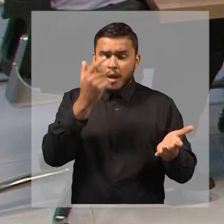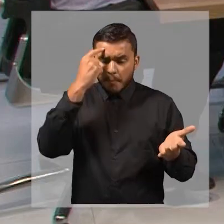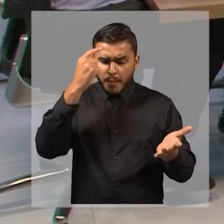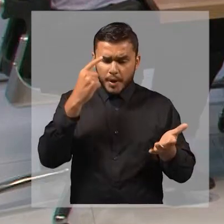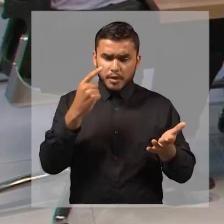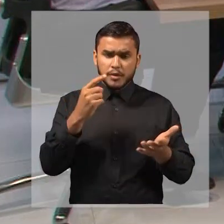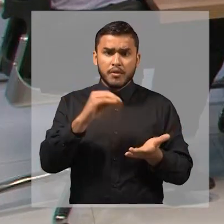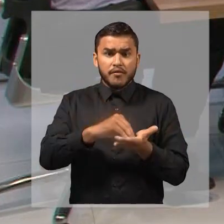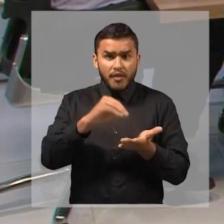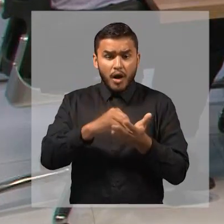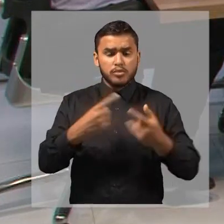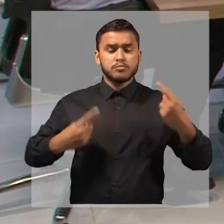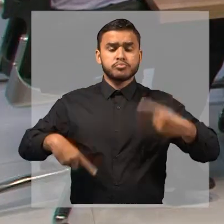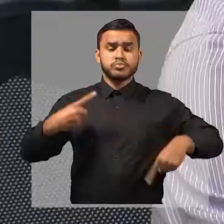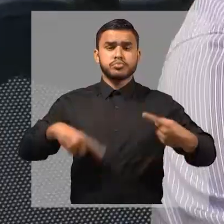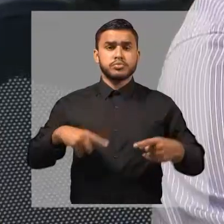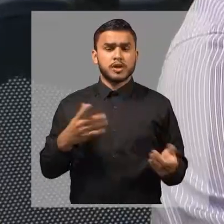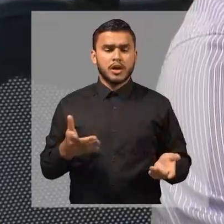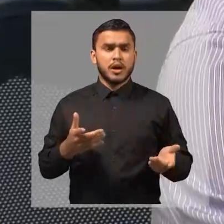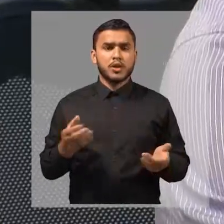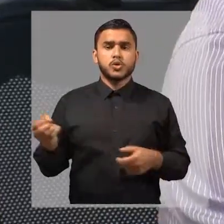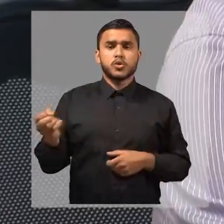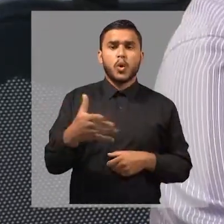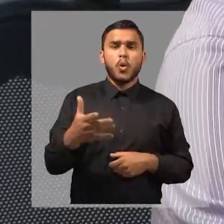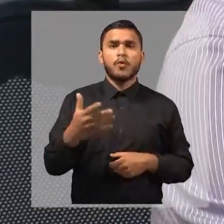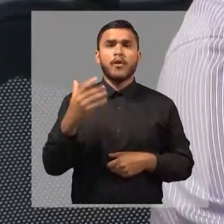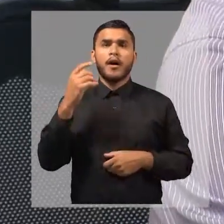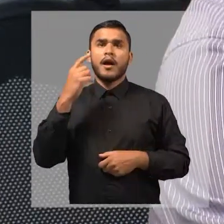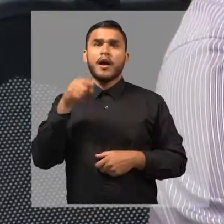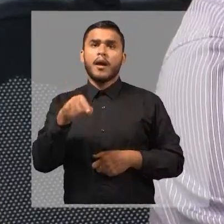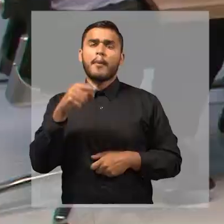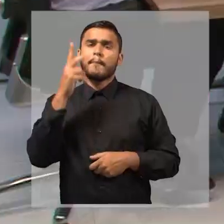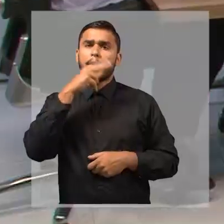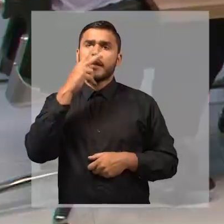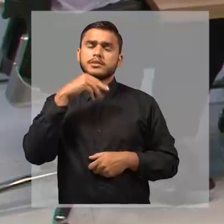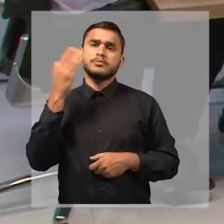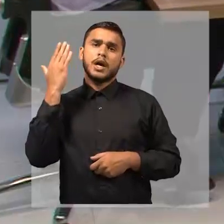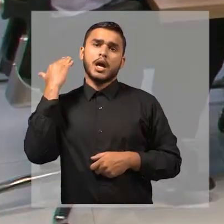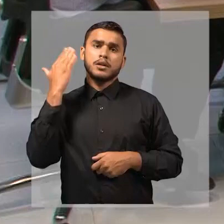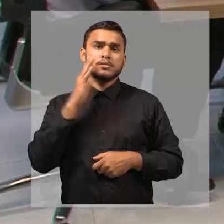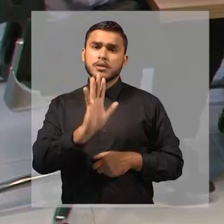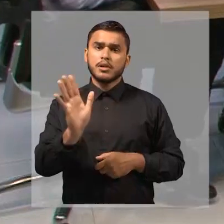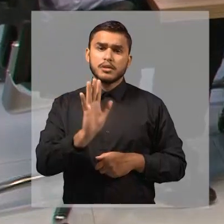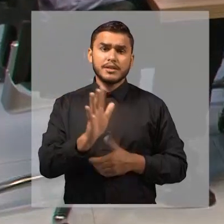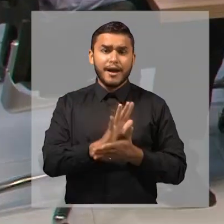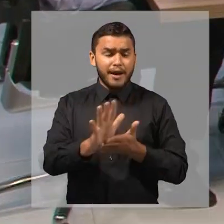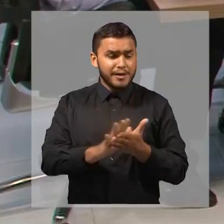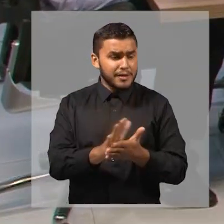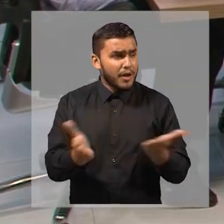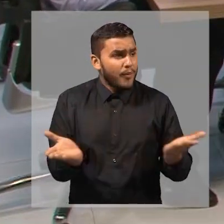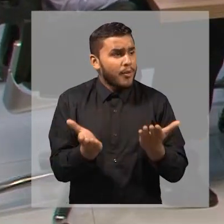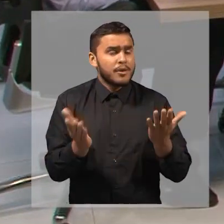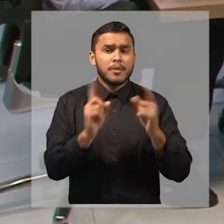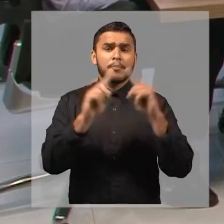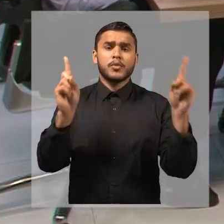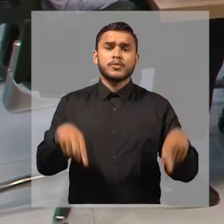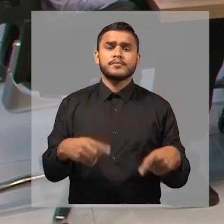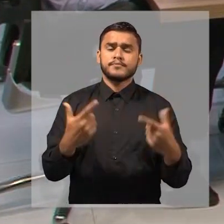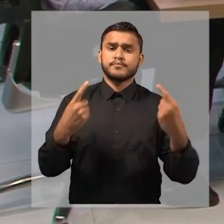temos nem política velha, nem política nova. Nós temos ausência de política. Exatamente, é isso mesmo. É isso mesmo. Na verdade, o que